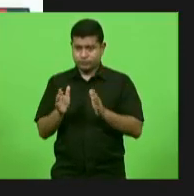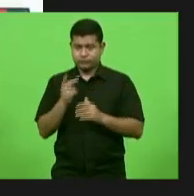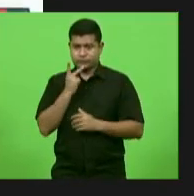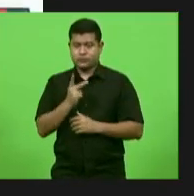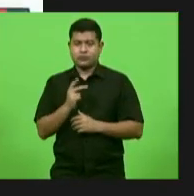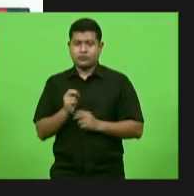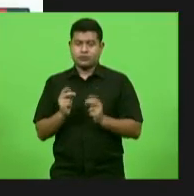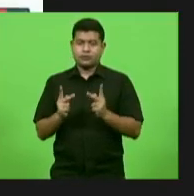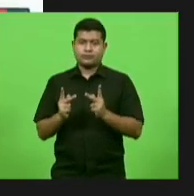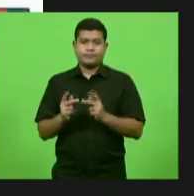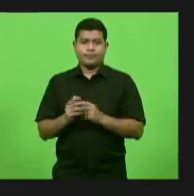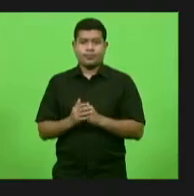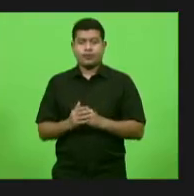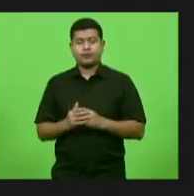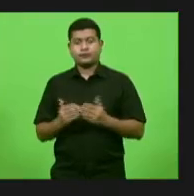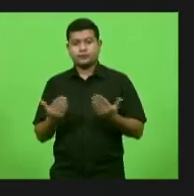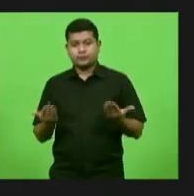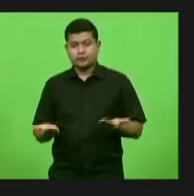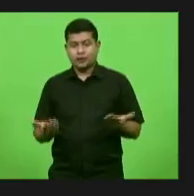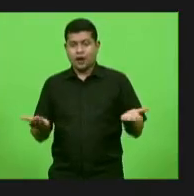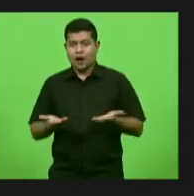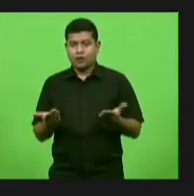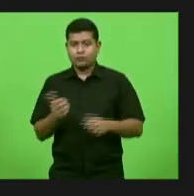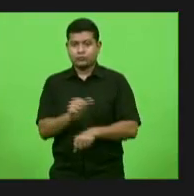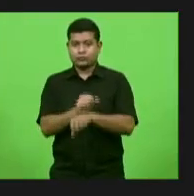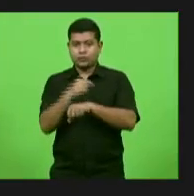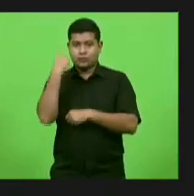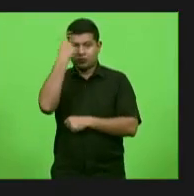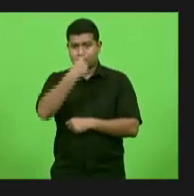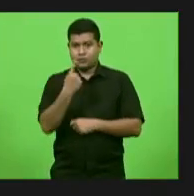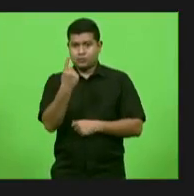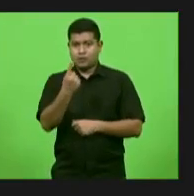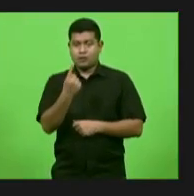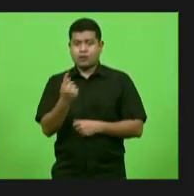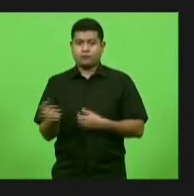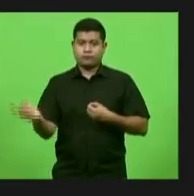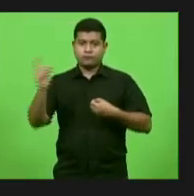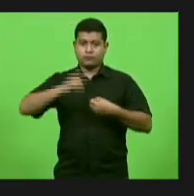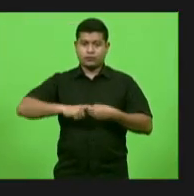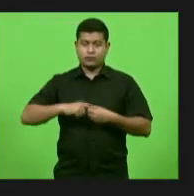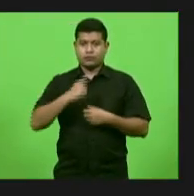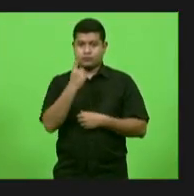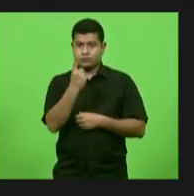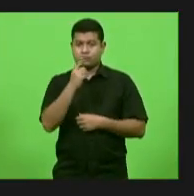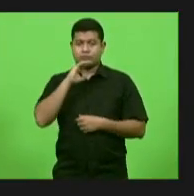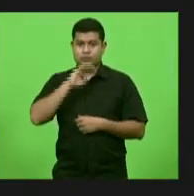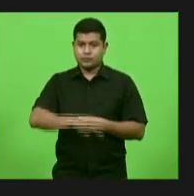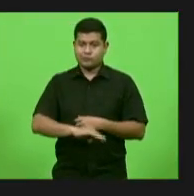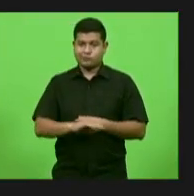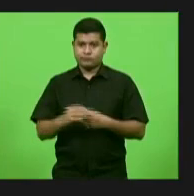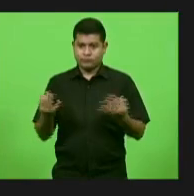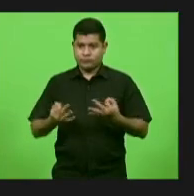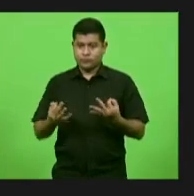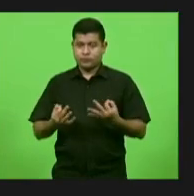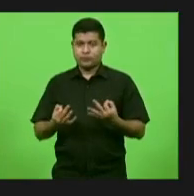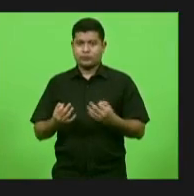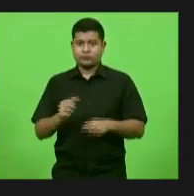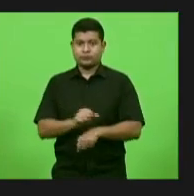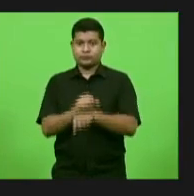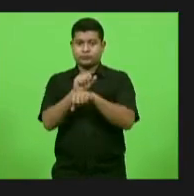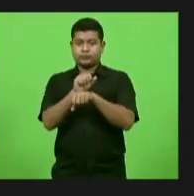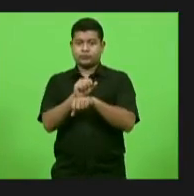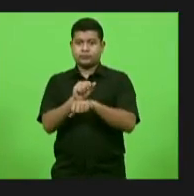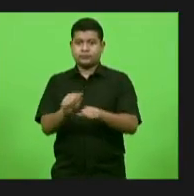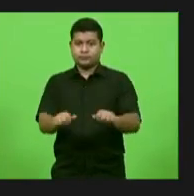Então, estabeleço o recesso por uma hora, regressamos a uma hora da tarde, perfeito? Está suspensa a sessão.